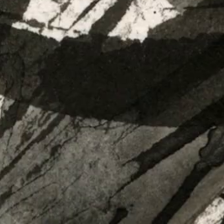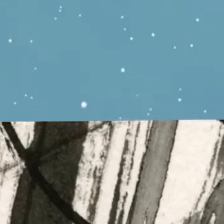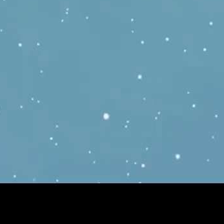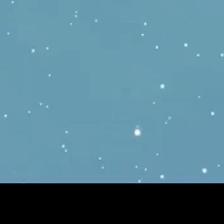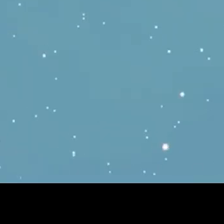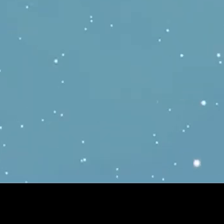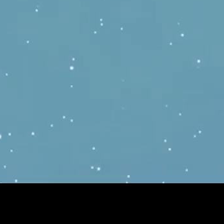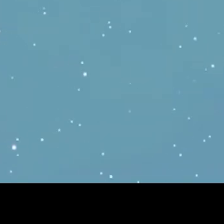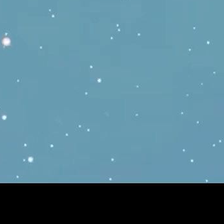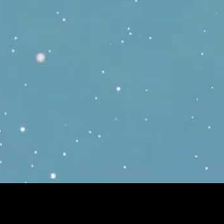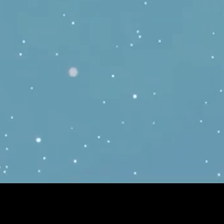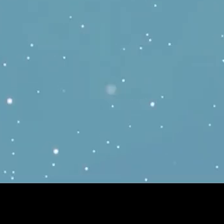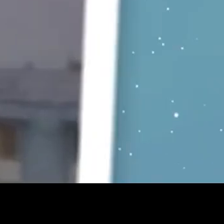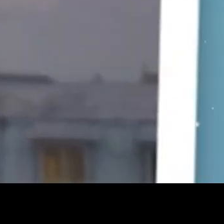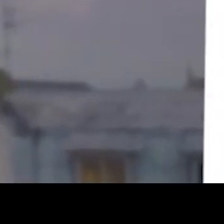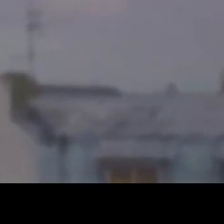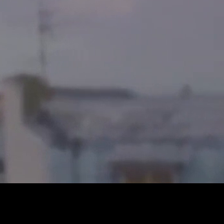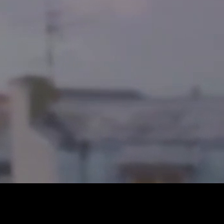Thank you.